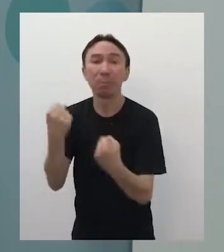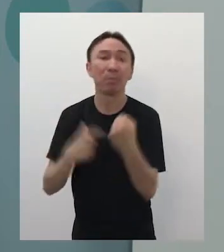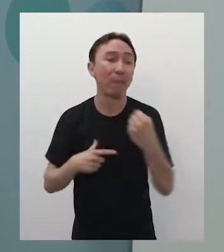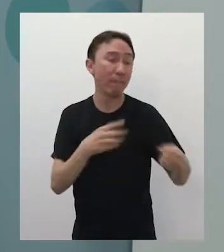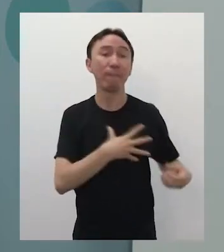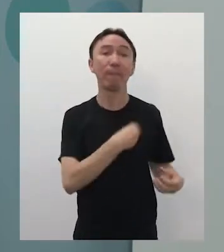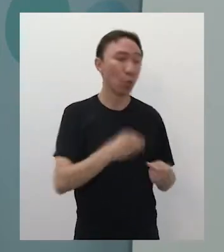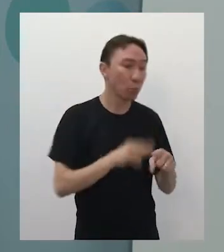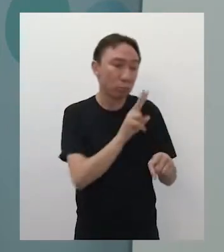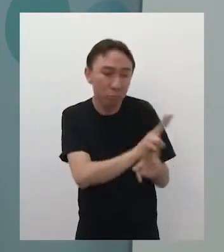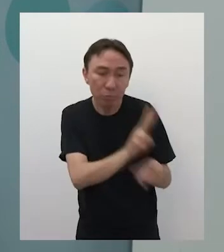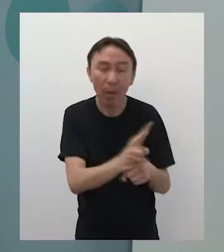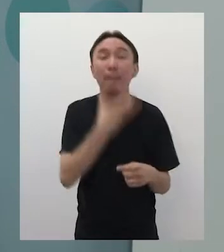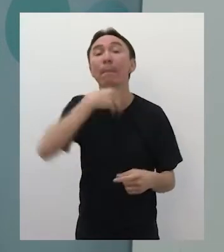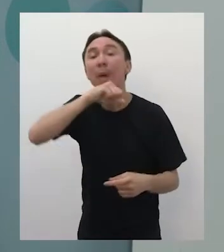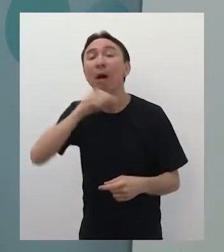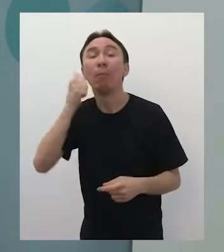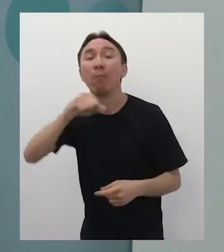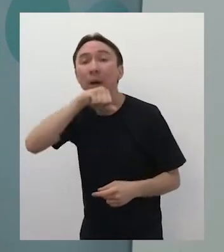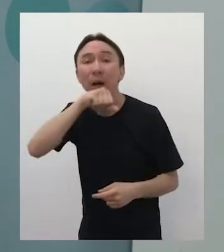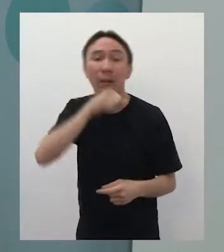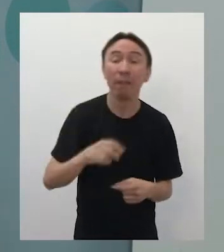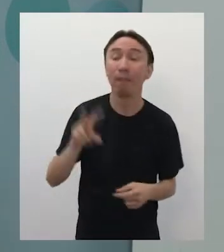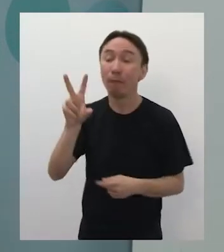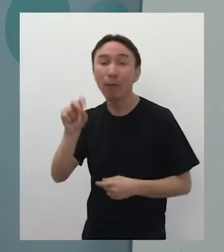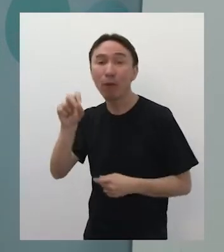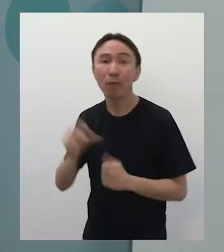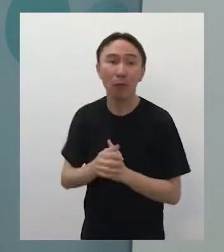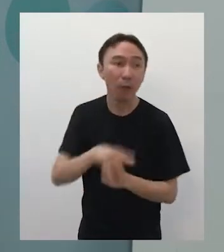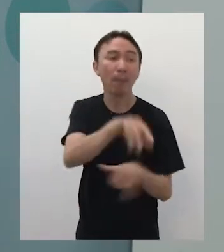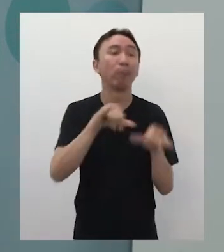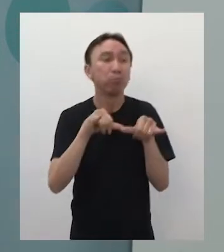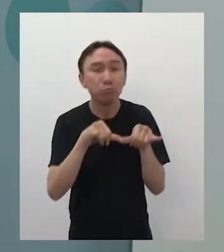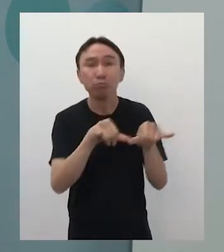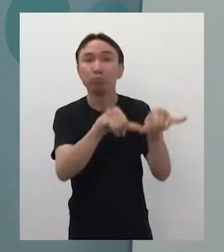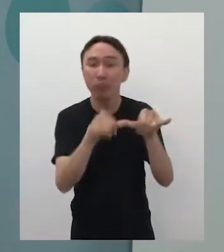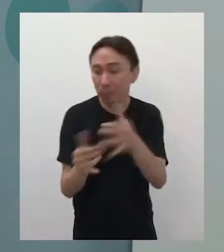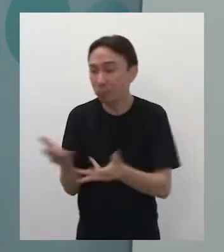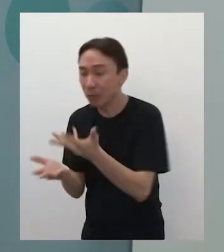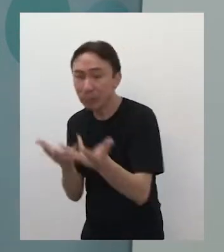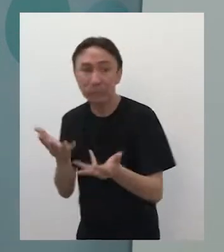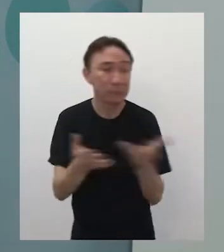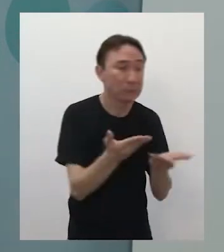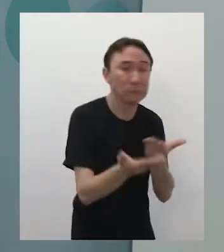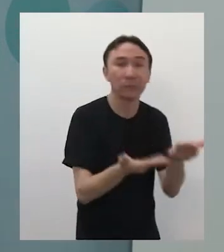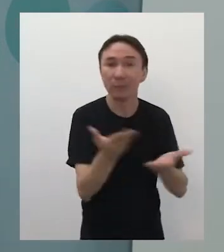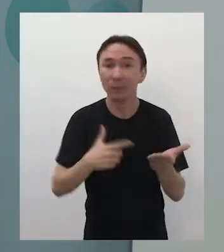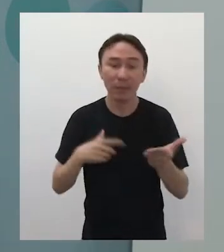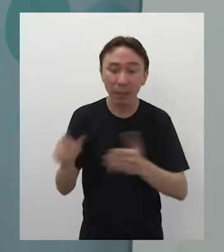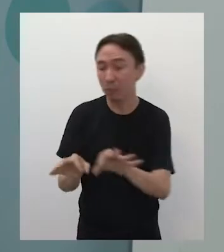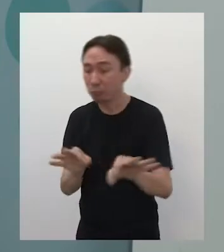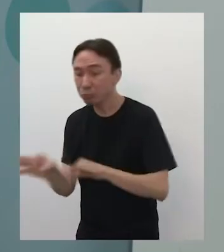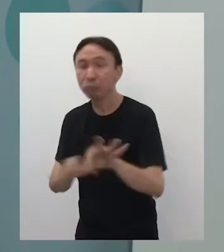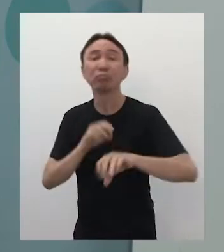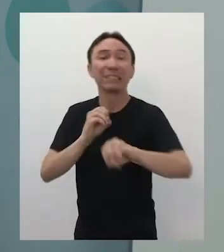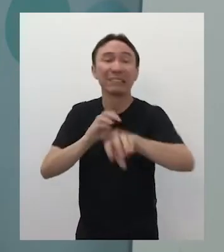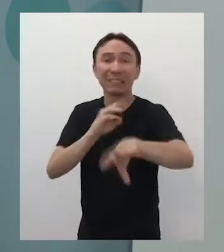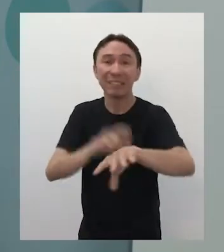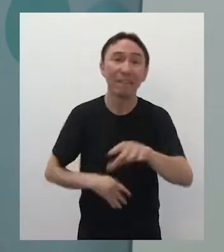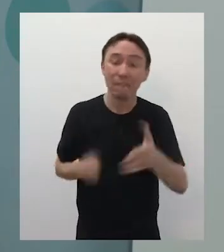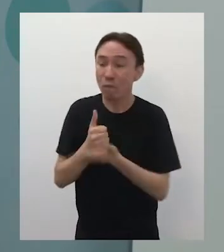obrigações típicas da vida adulta. Contas para pagar, casa para limpar, passar, lavar, cozinhar, abastecer